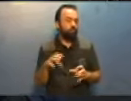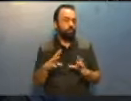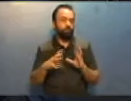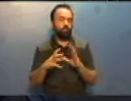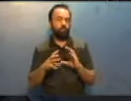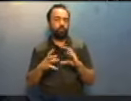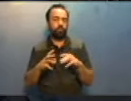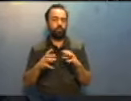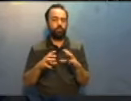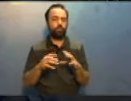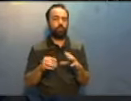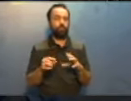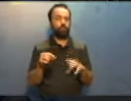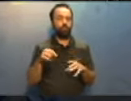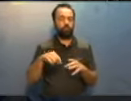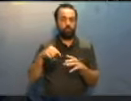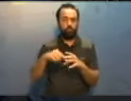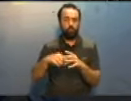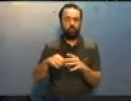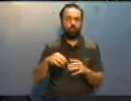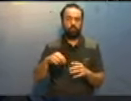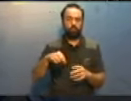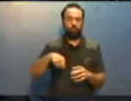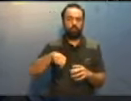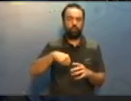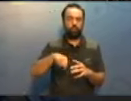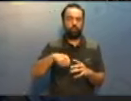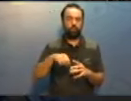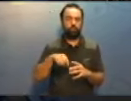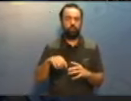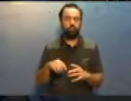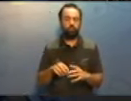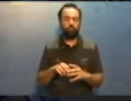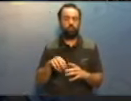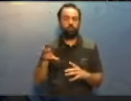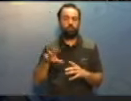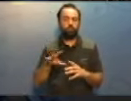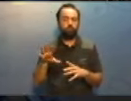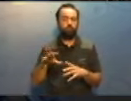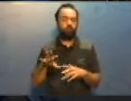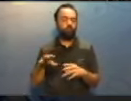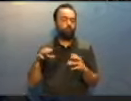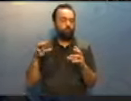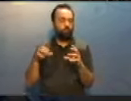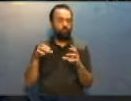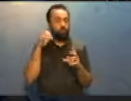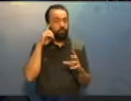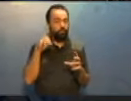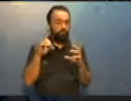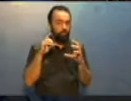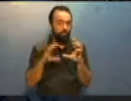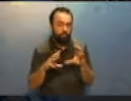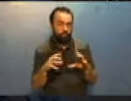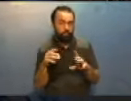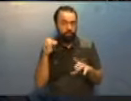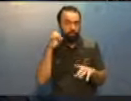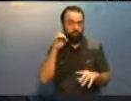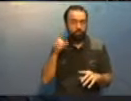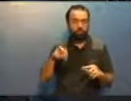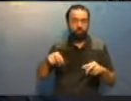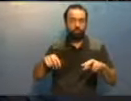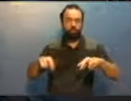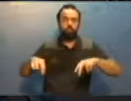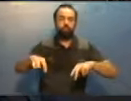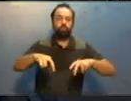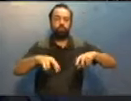audição. Então através do barulho que a bola faz, que ela tem um guizo dentro dela, que faz um barulhinho, ele vai saber aonde está essa bola. E além